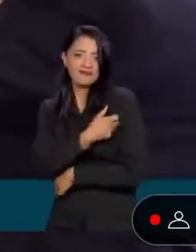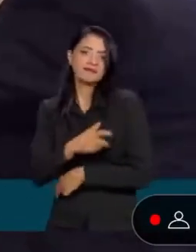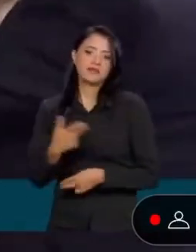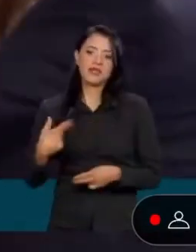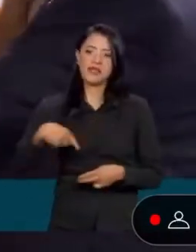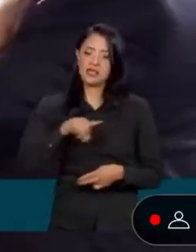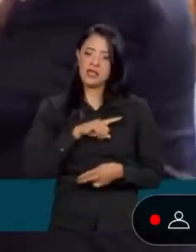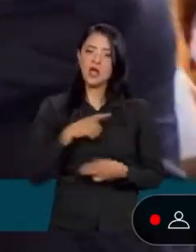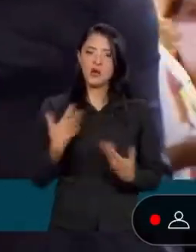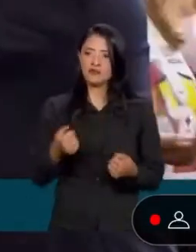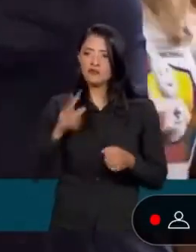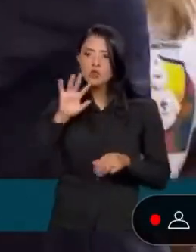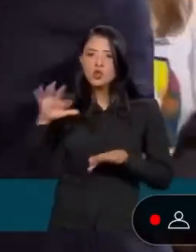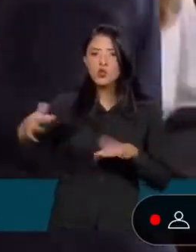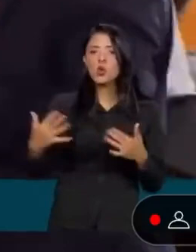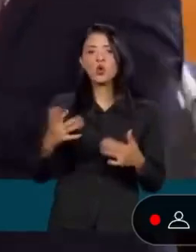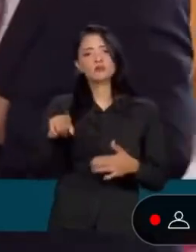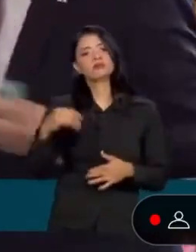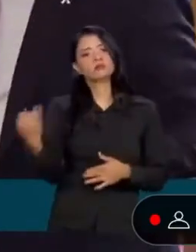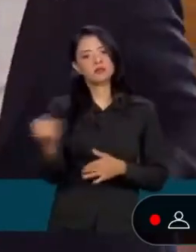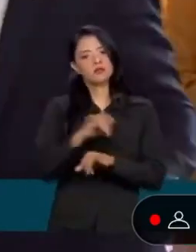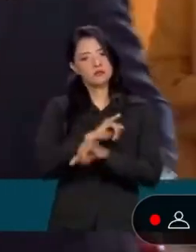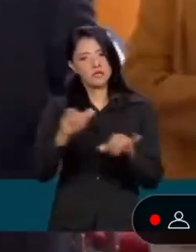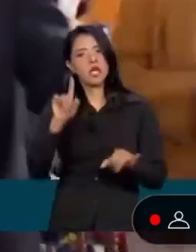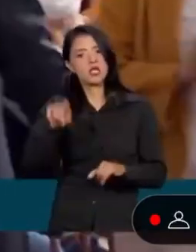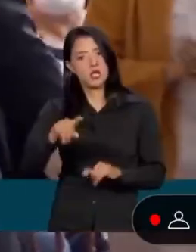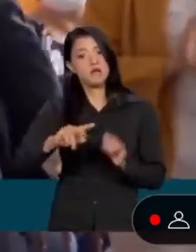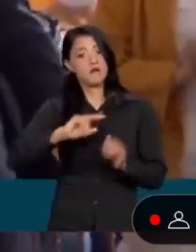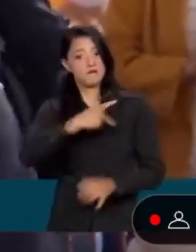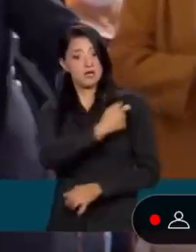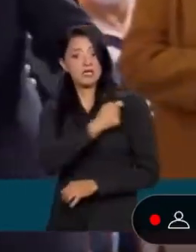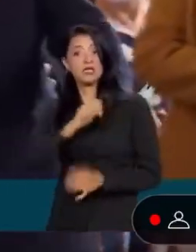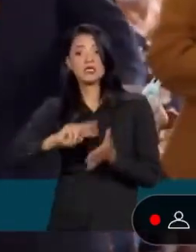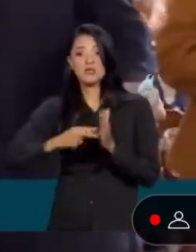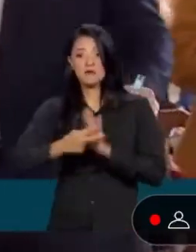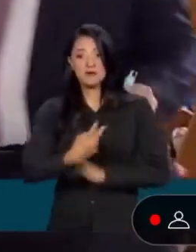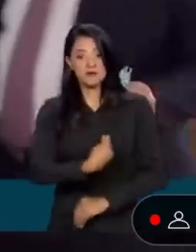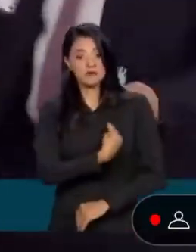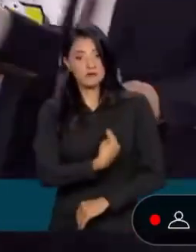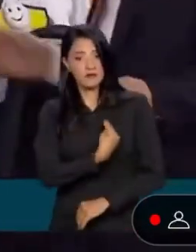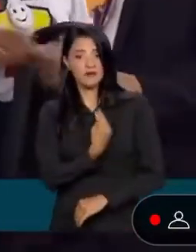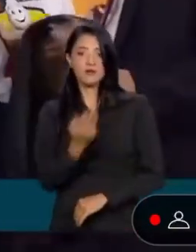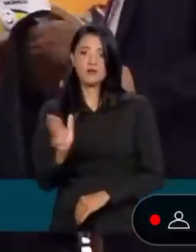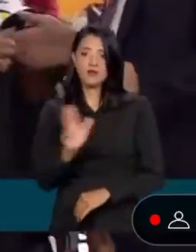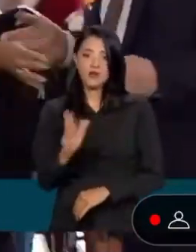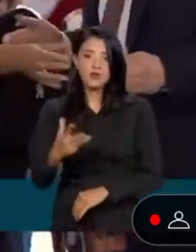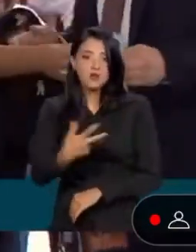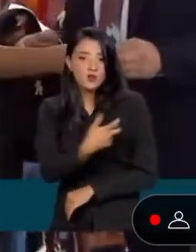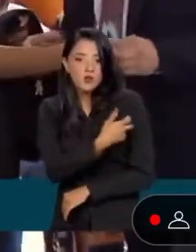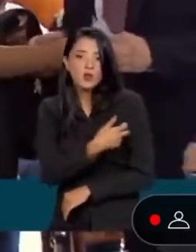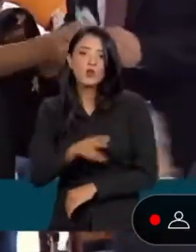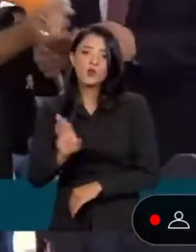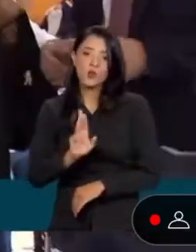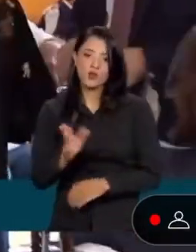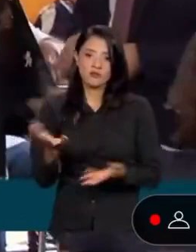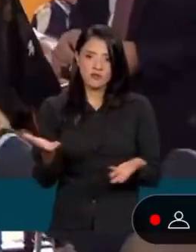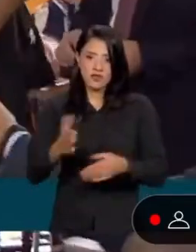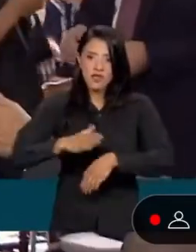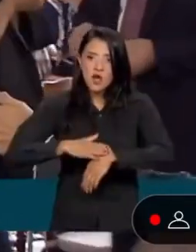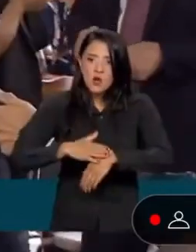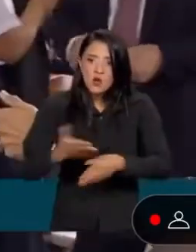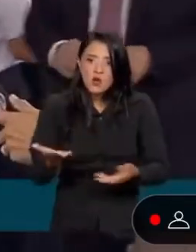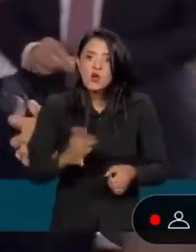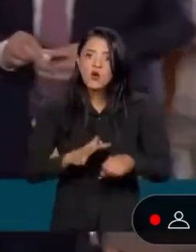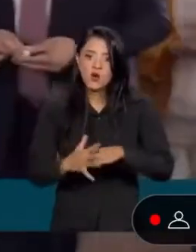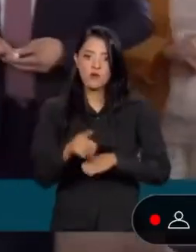importante para a população vacina é vida tá aí presidente Lula recebendo aí a vacina bivalente contra a corrida